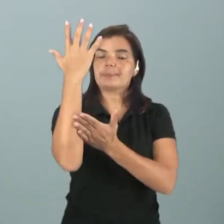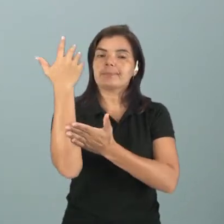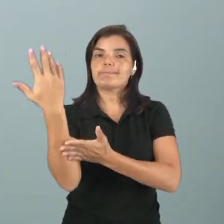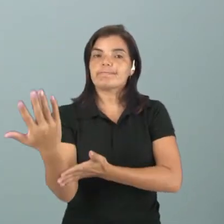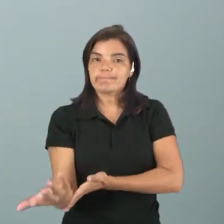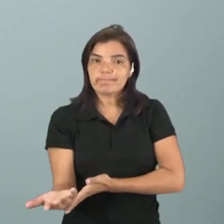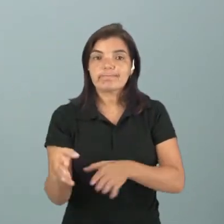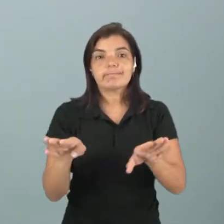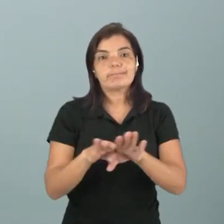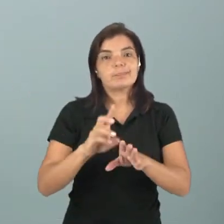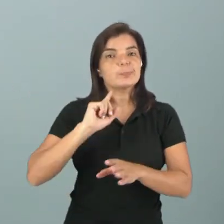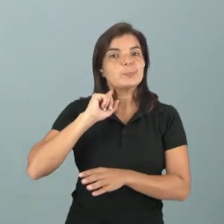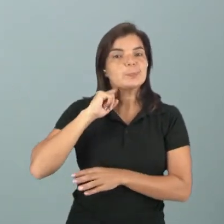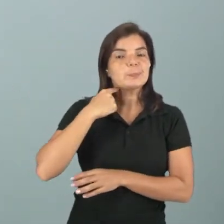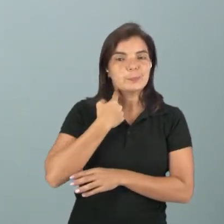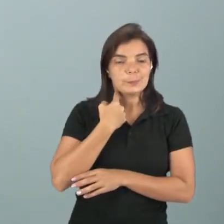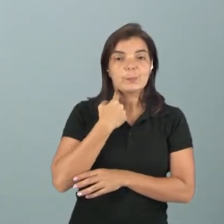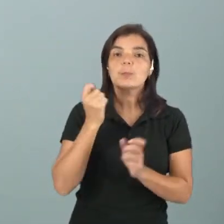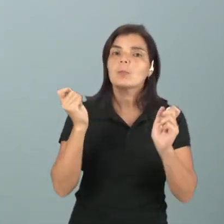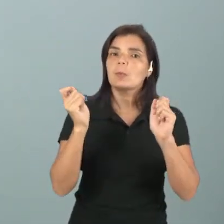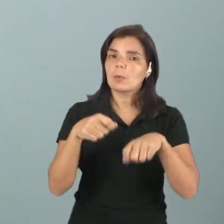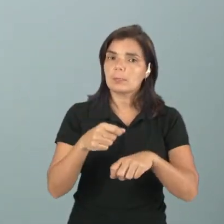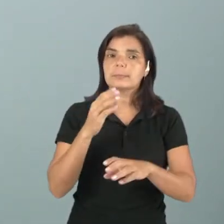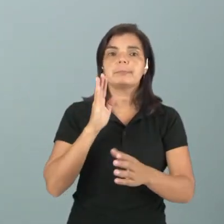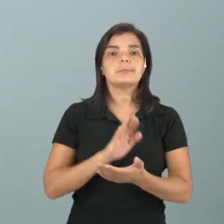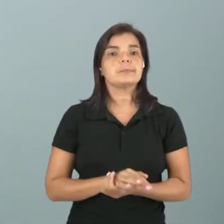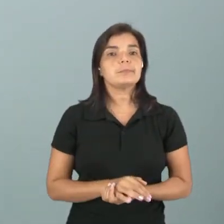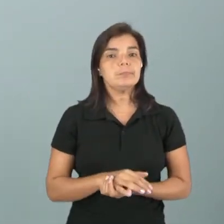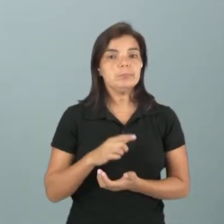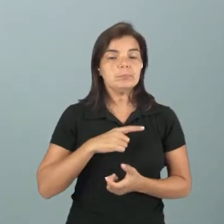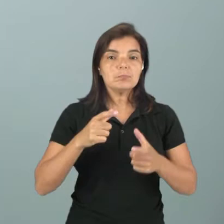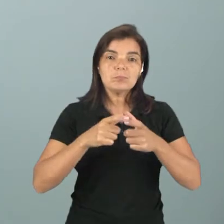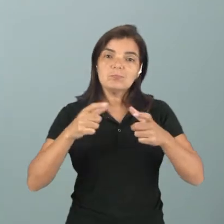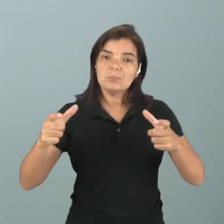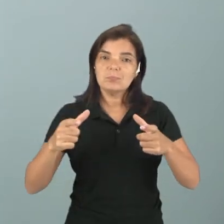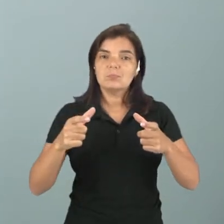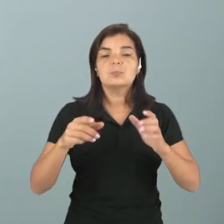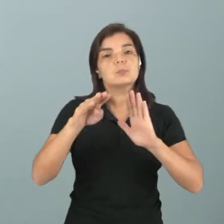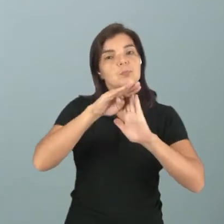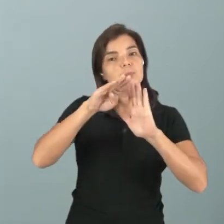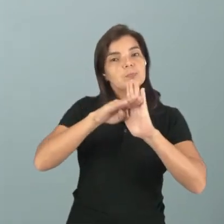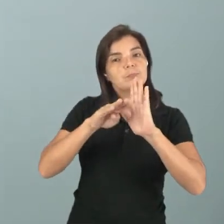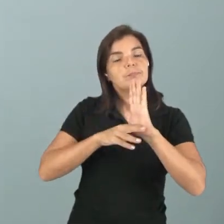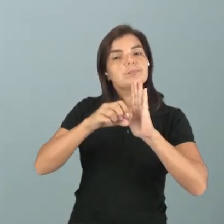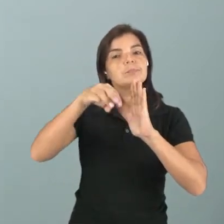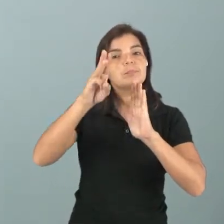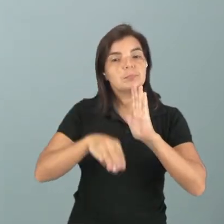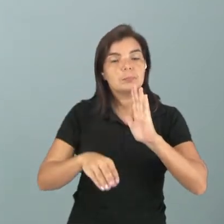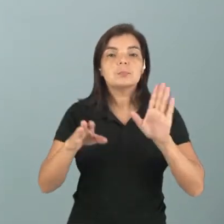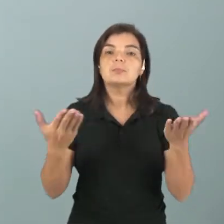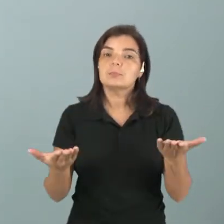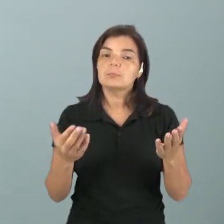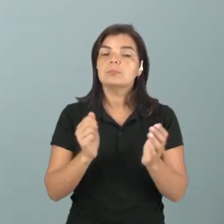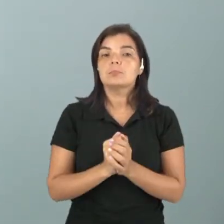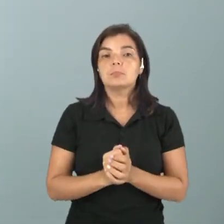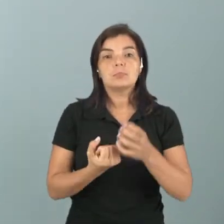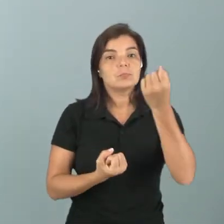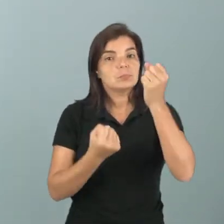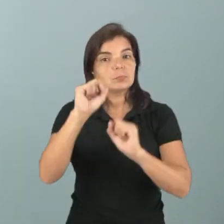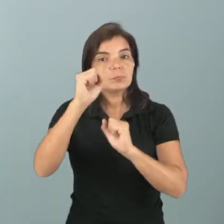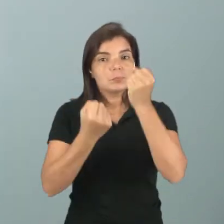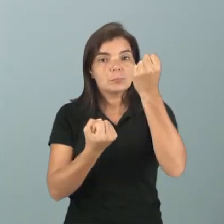florestas e também a poluição que pode ser causada em larga escala. Causada por quem? Causadas às vezes por